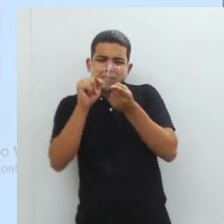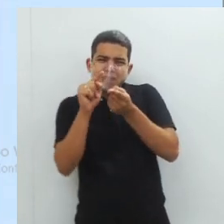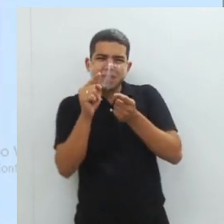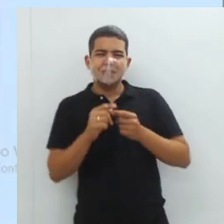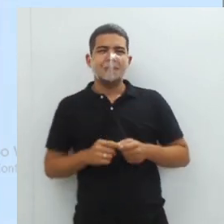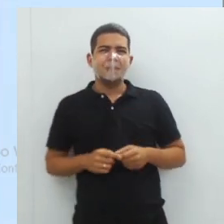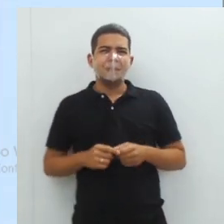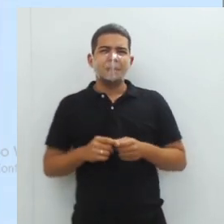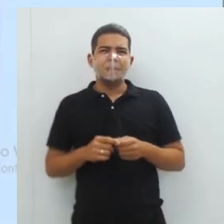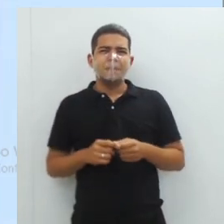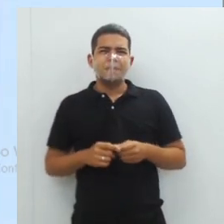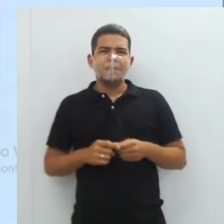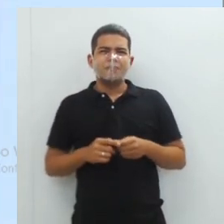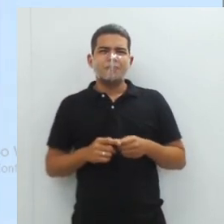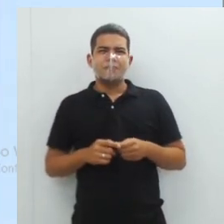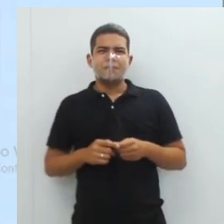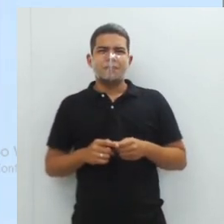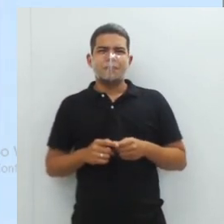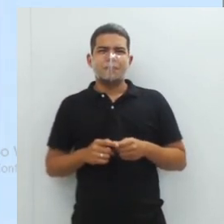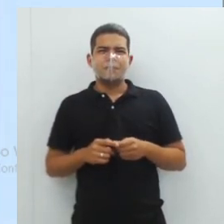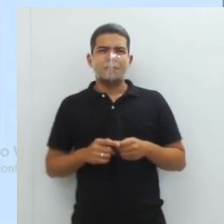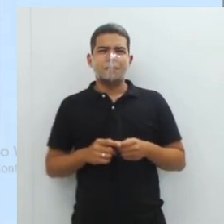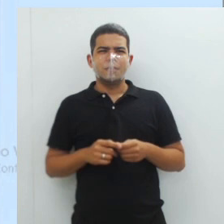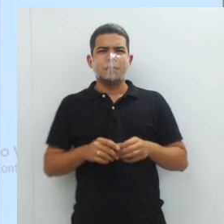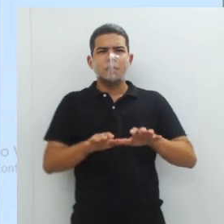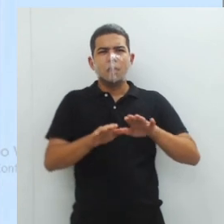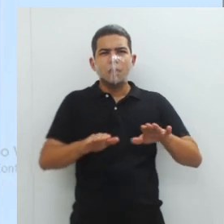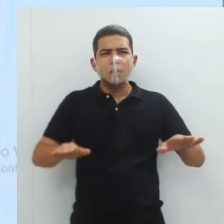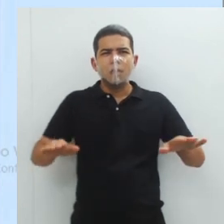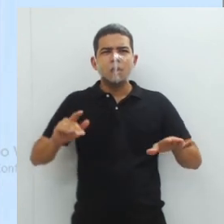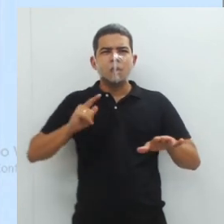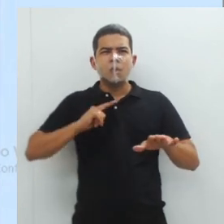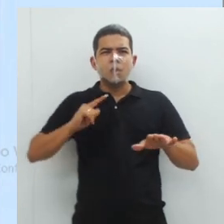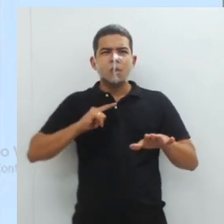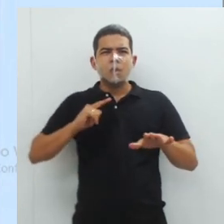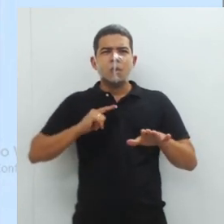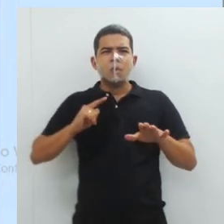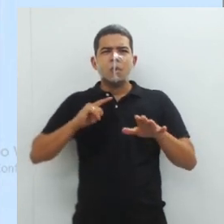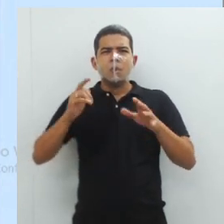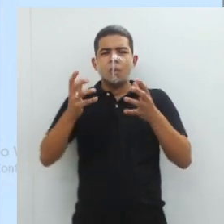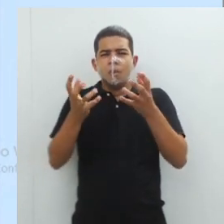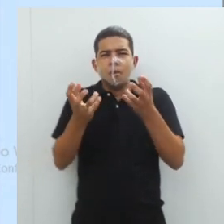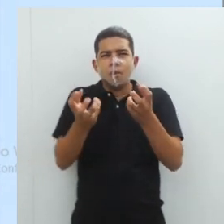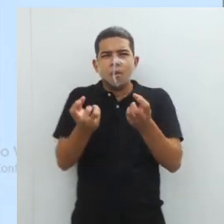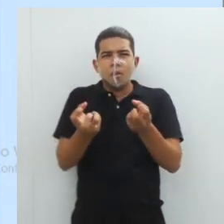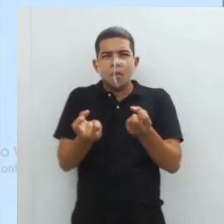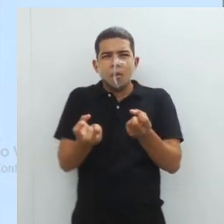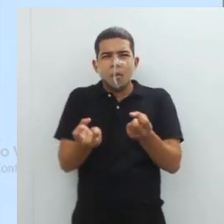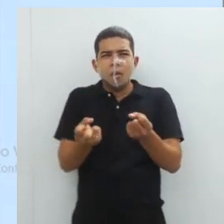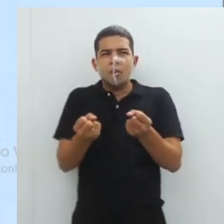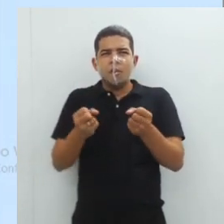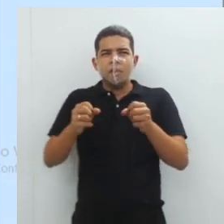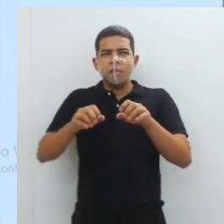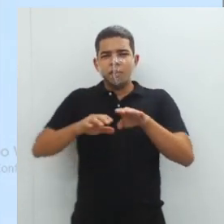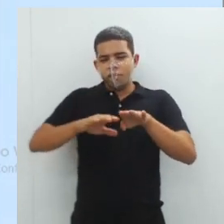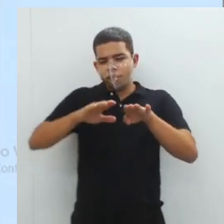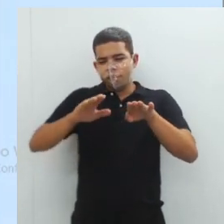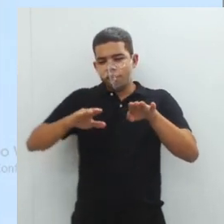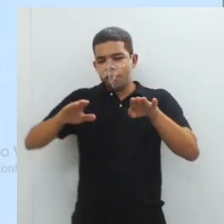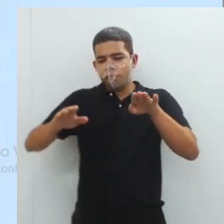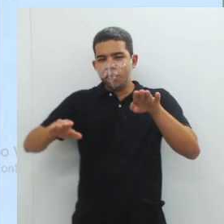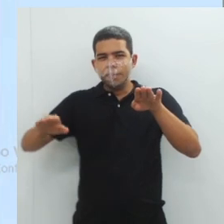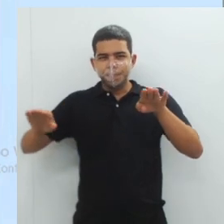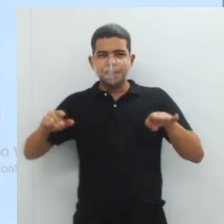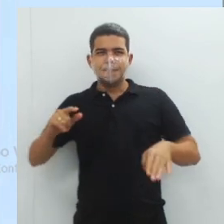É comum esse solo, sobre a depressão sertaneja, a porção mais plana do relevo. Ele vai ter uma pequena camada de terra